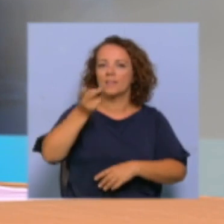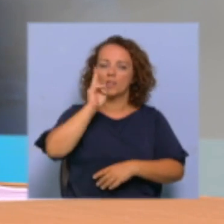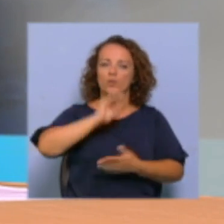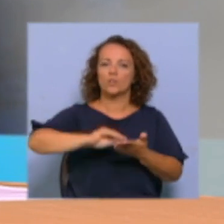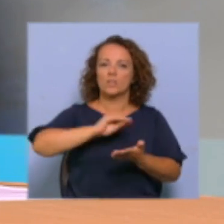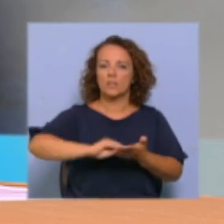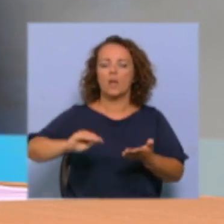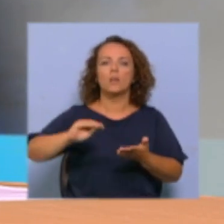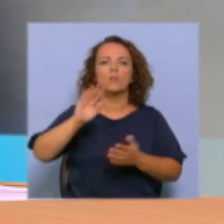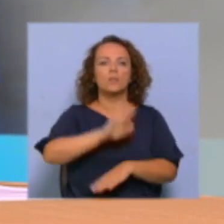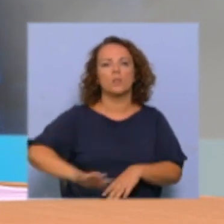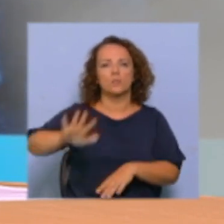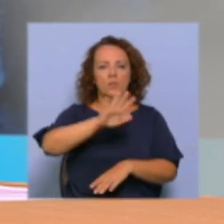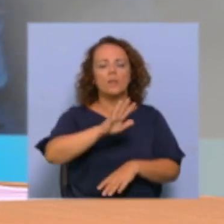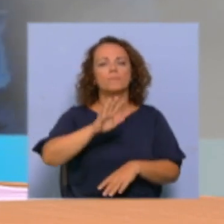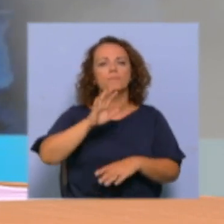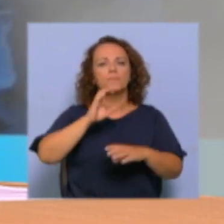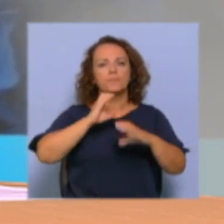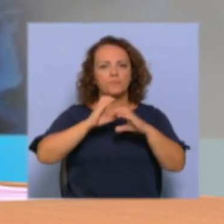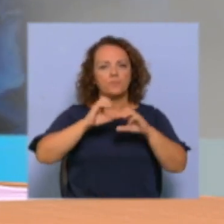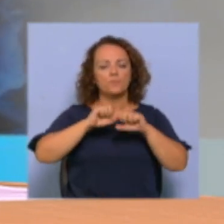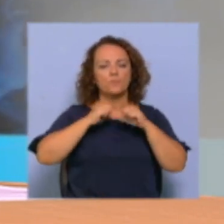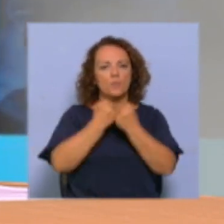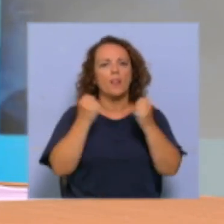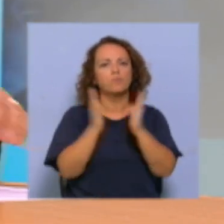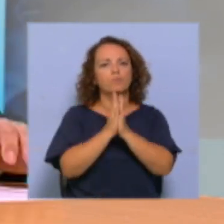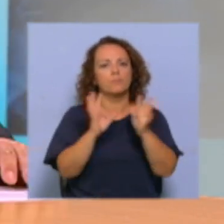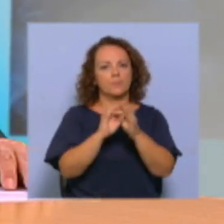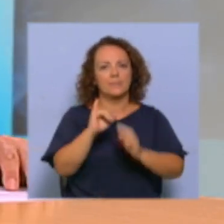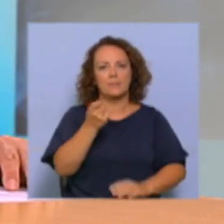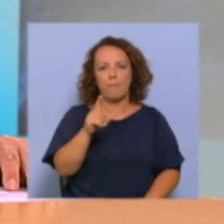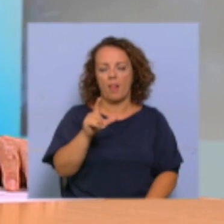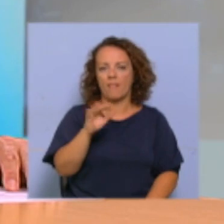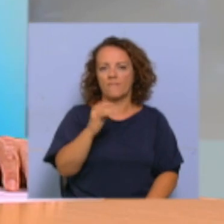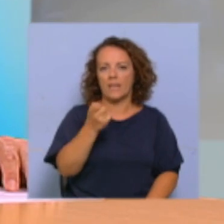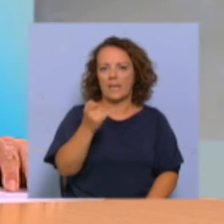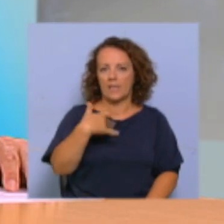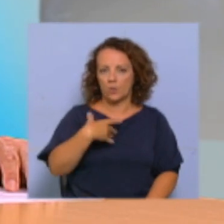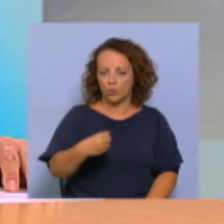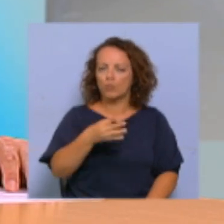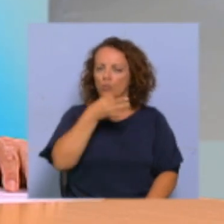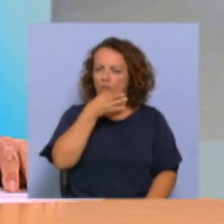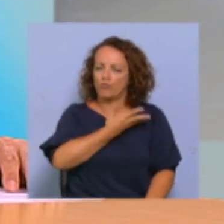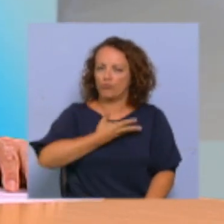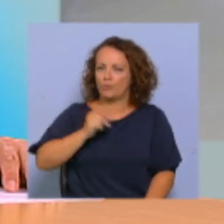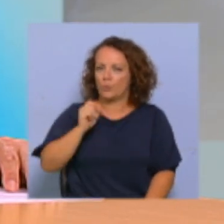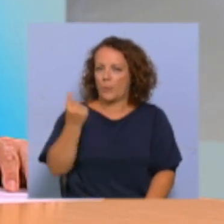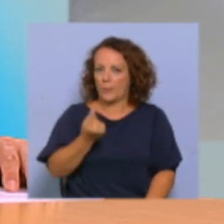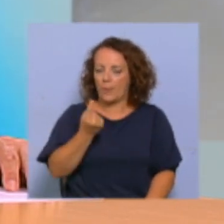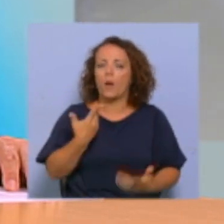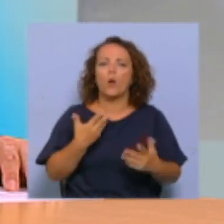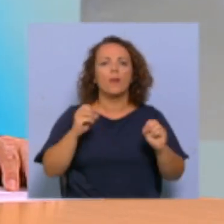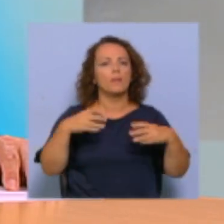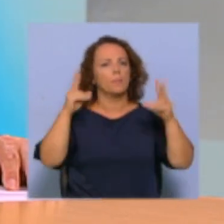Nacional das Comunicações Sociais da Igreja Católica, Isabel Figueiredo, com quem vamos conversar dentro de minutos. Começamos